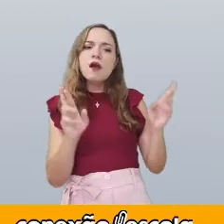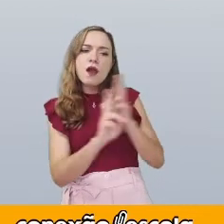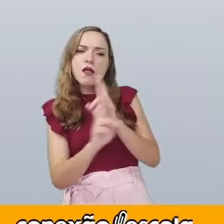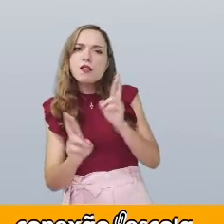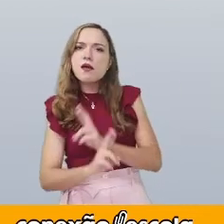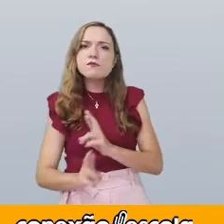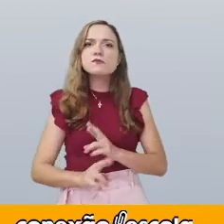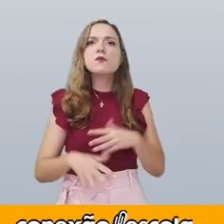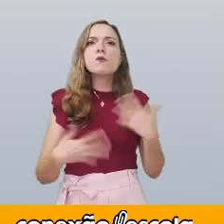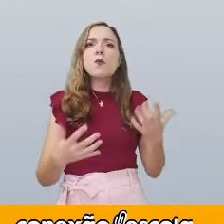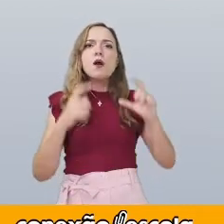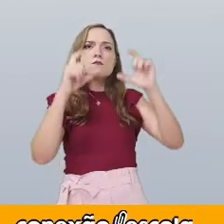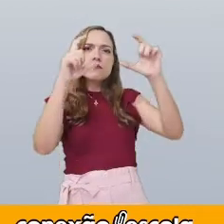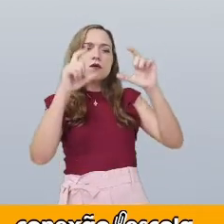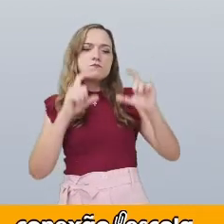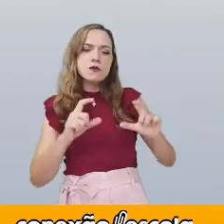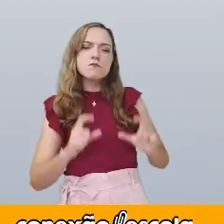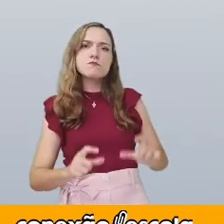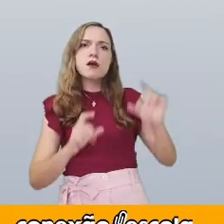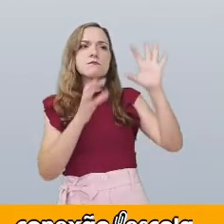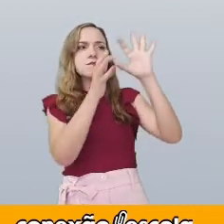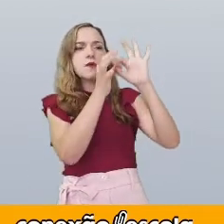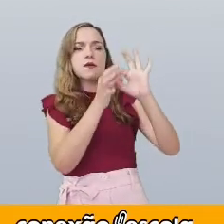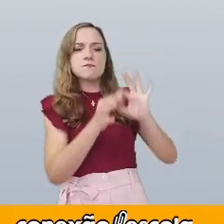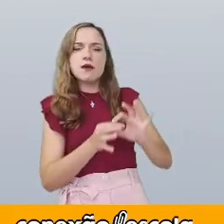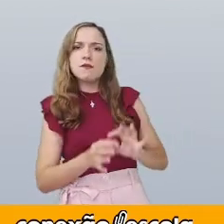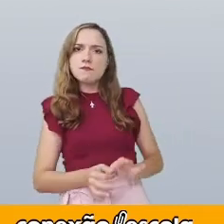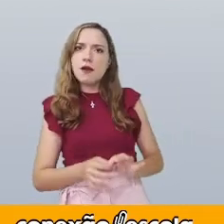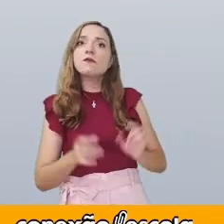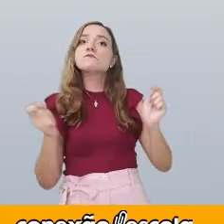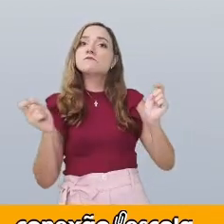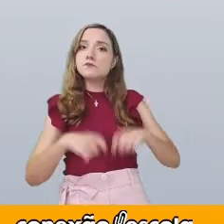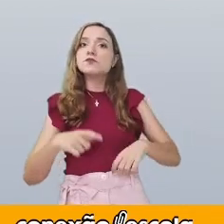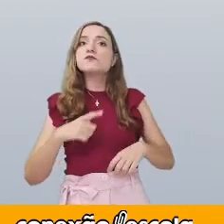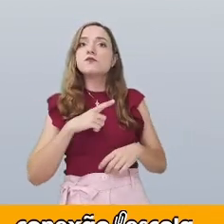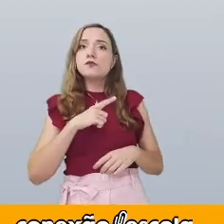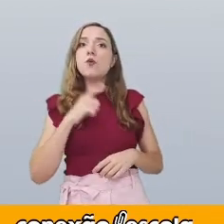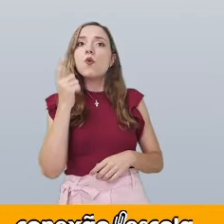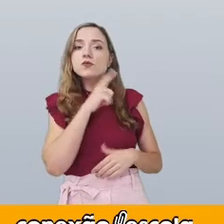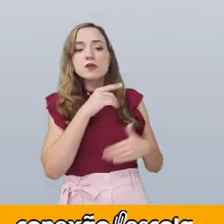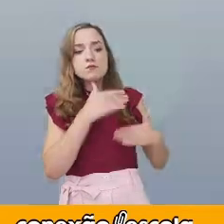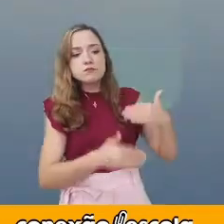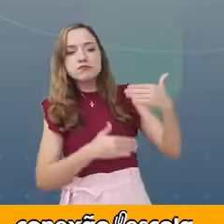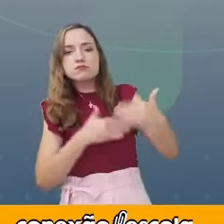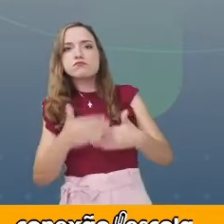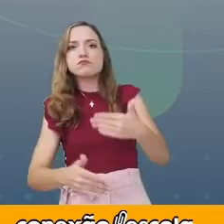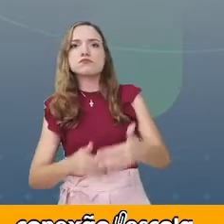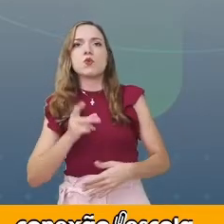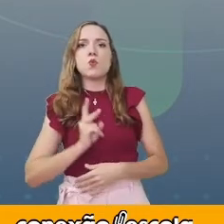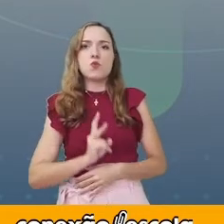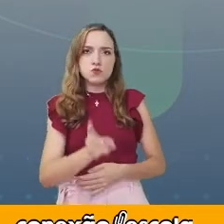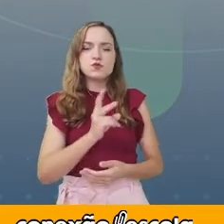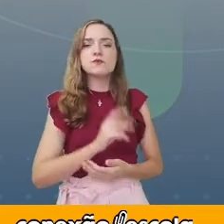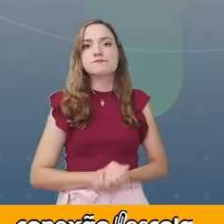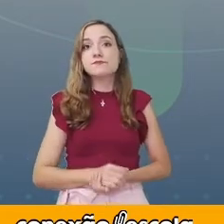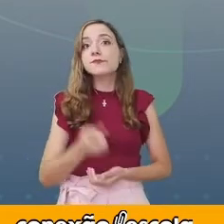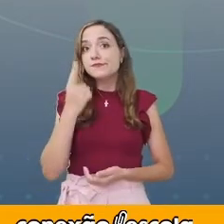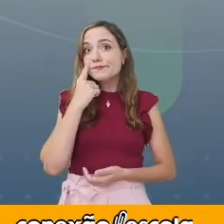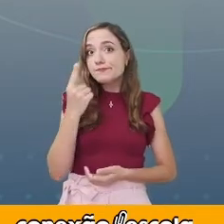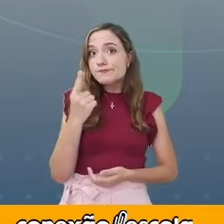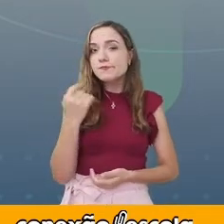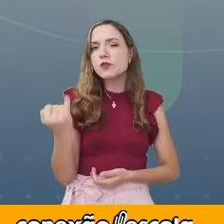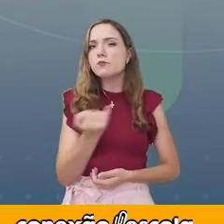entre cada um dos parágrafos anteriores àqueles que ainda serão lidos. Então vejam a